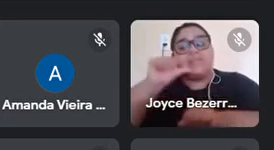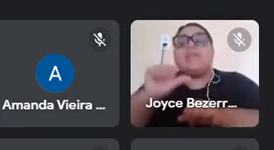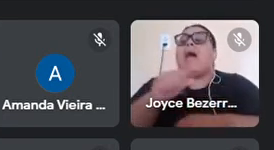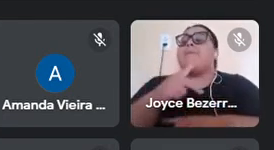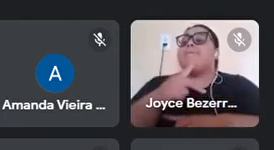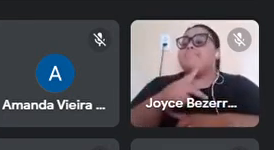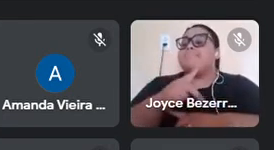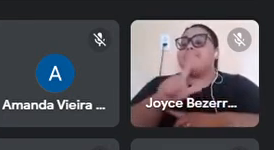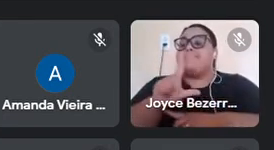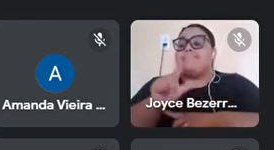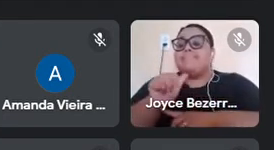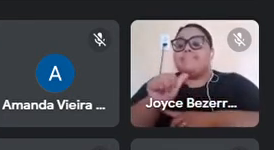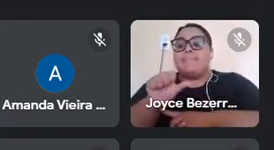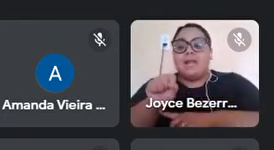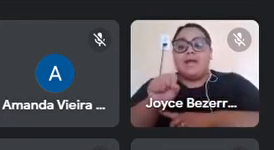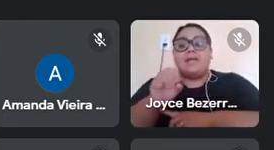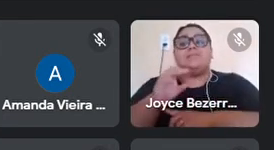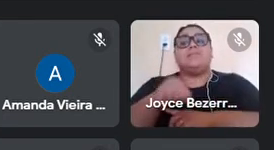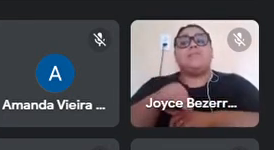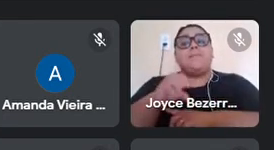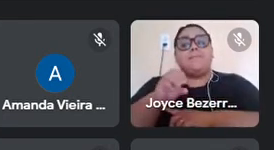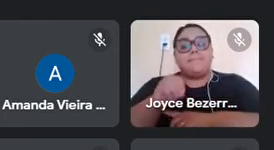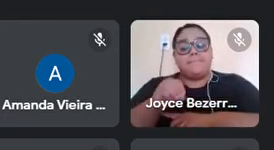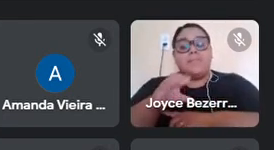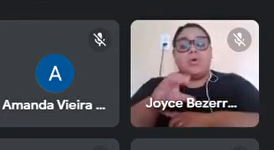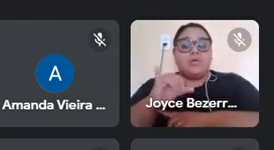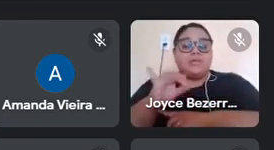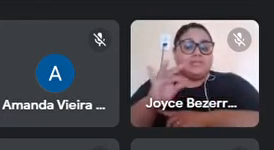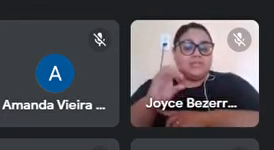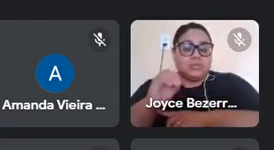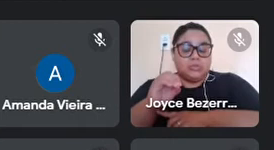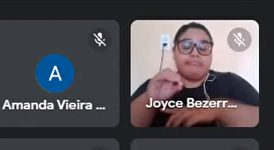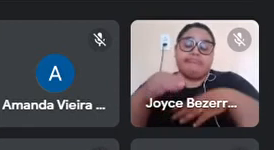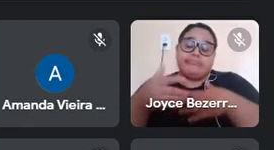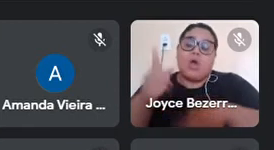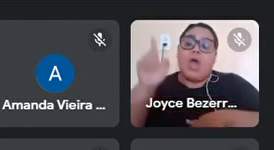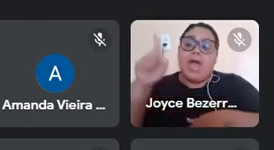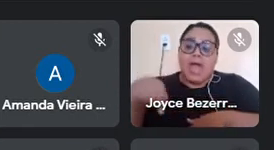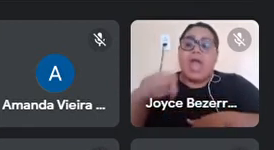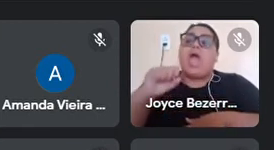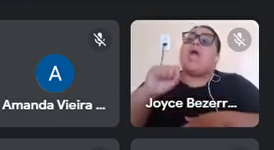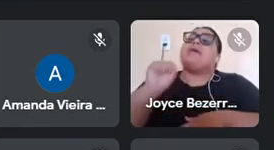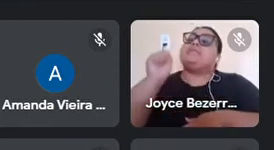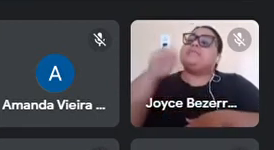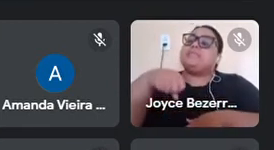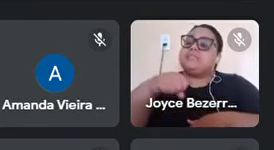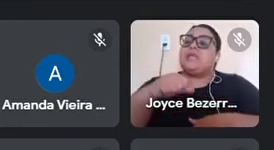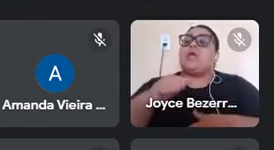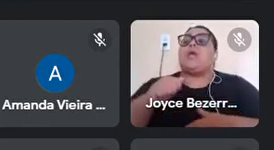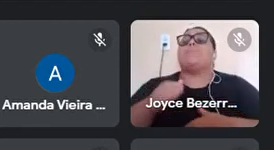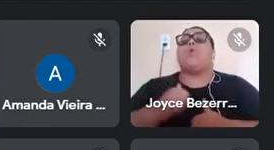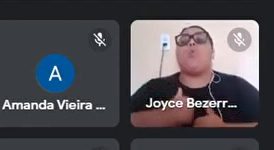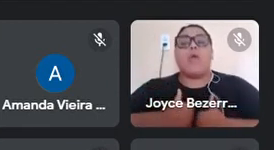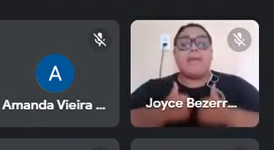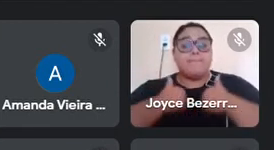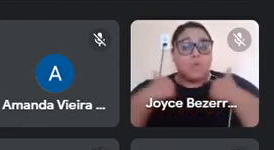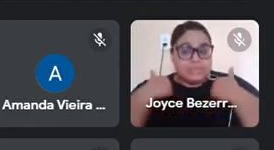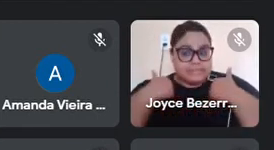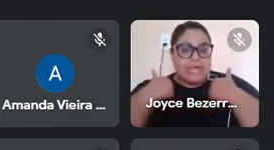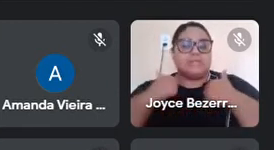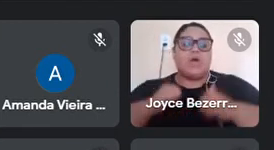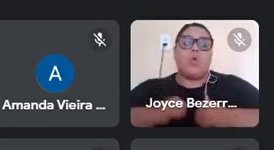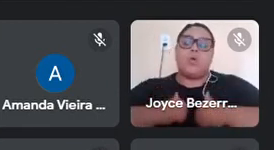os anticorpos na forma livre, ok? É uma imunização, obviamente, de curto prazo. Professora,